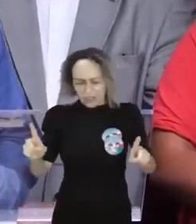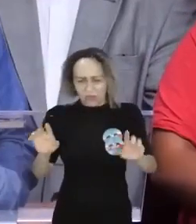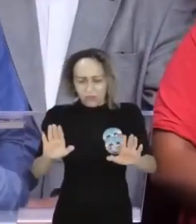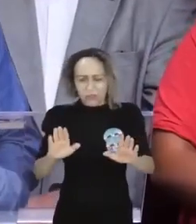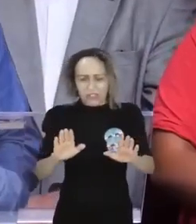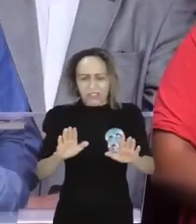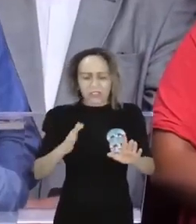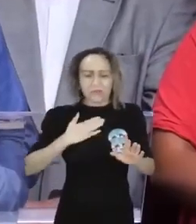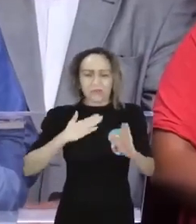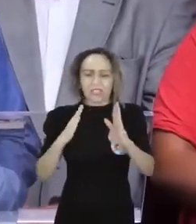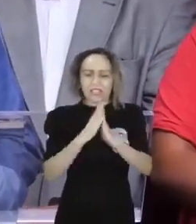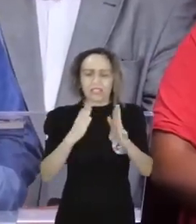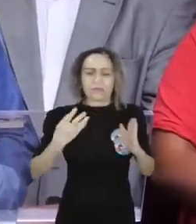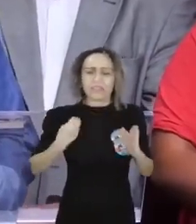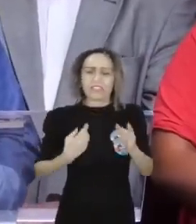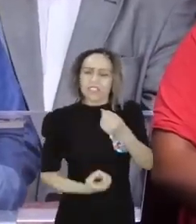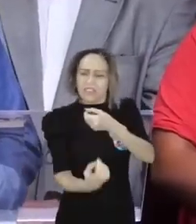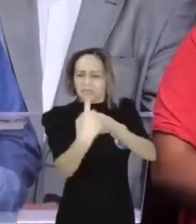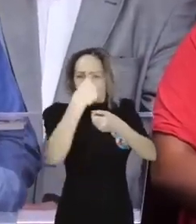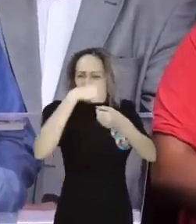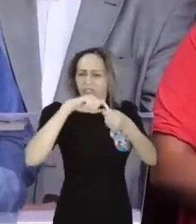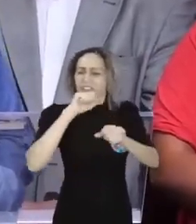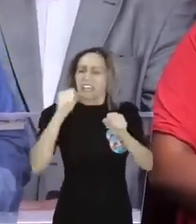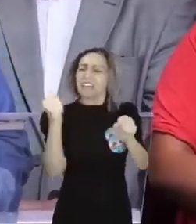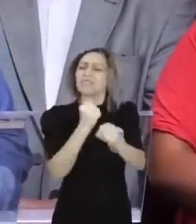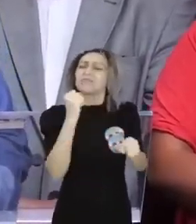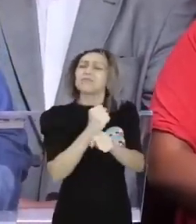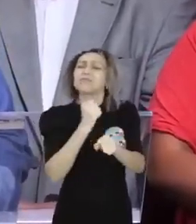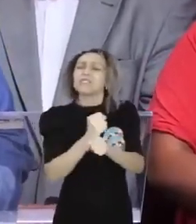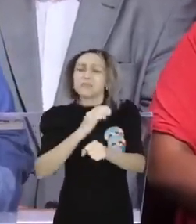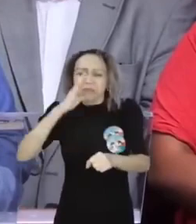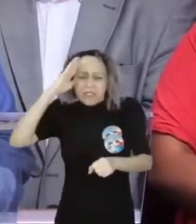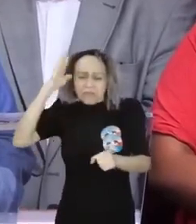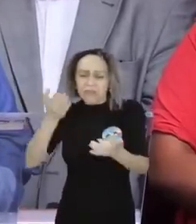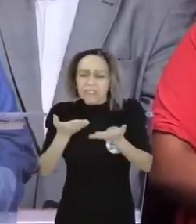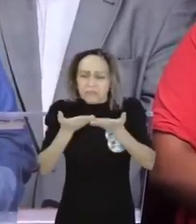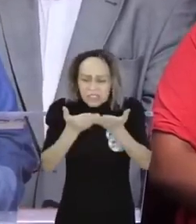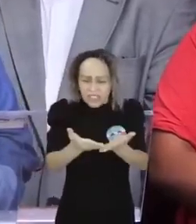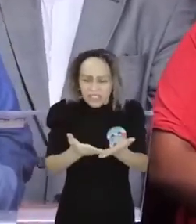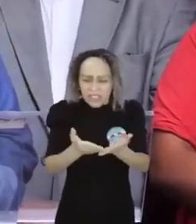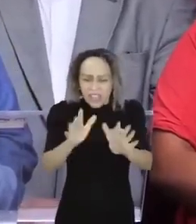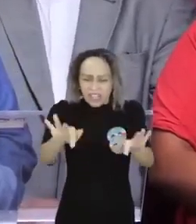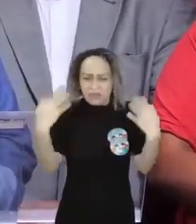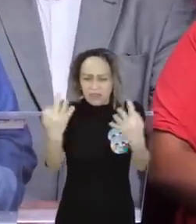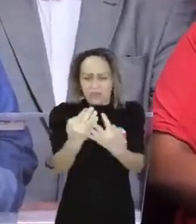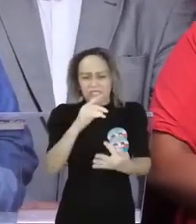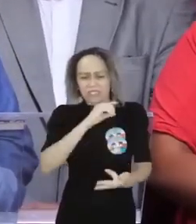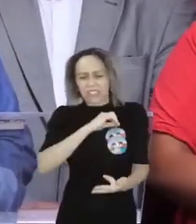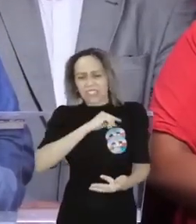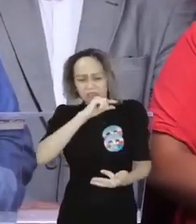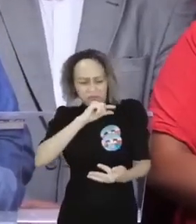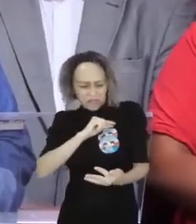com prioridade para as famílias de baixa renda, e trazer de volta os programas de inclusão que tiraram 36 milhões